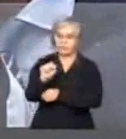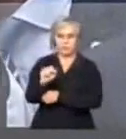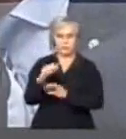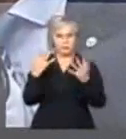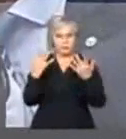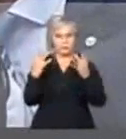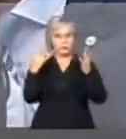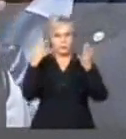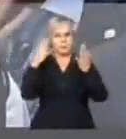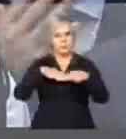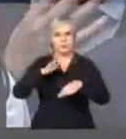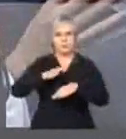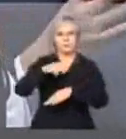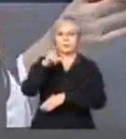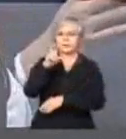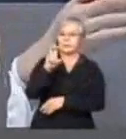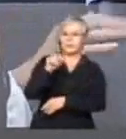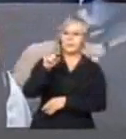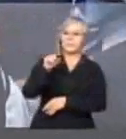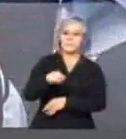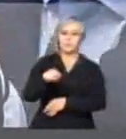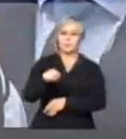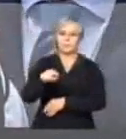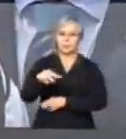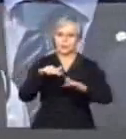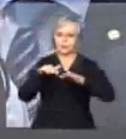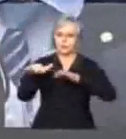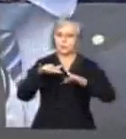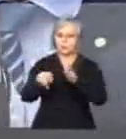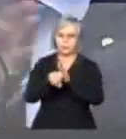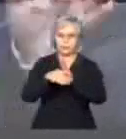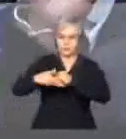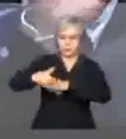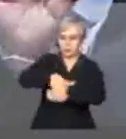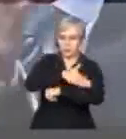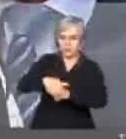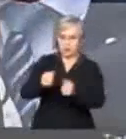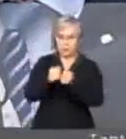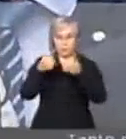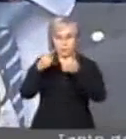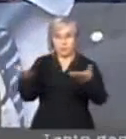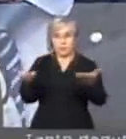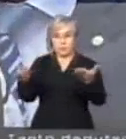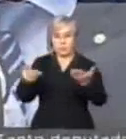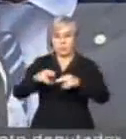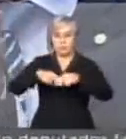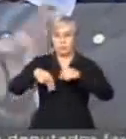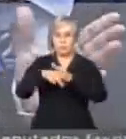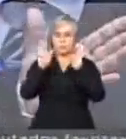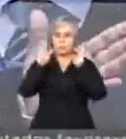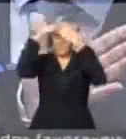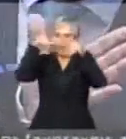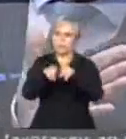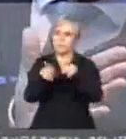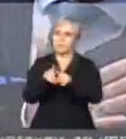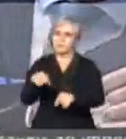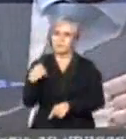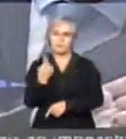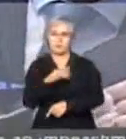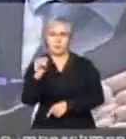aos mais de 50 mil dos movimentos Vamos para a Rua que estão lá na Praça do Papa, e para que a